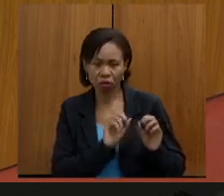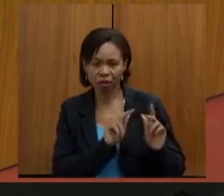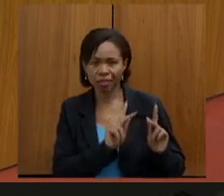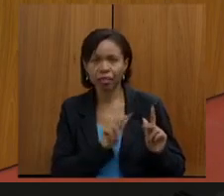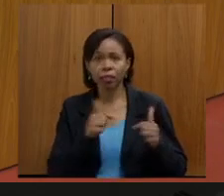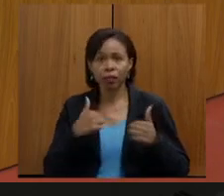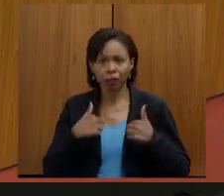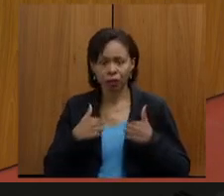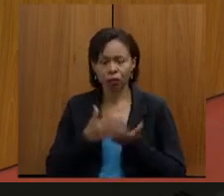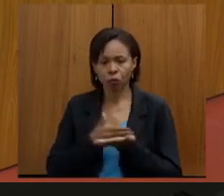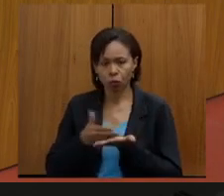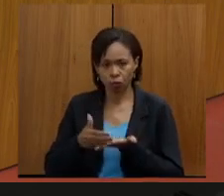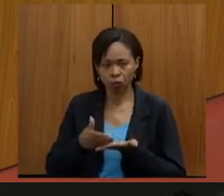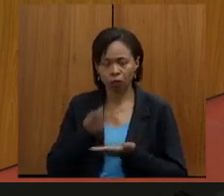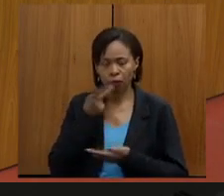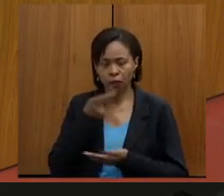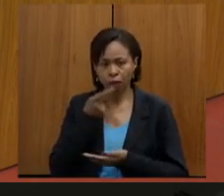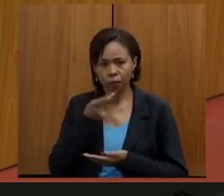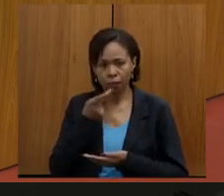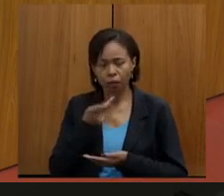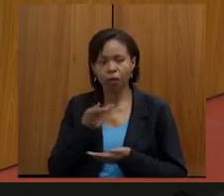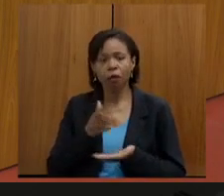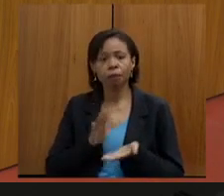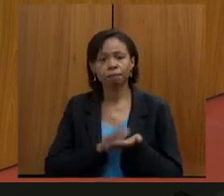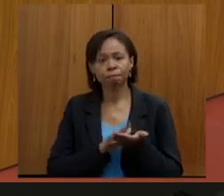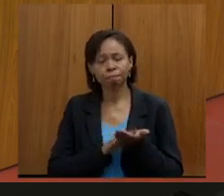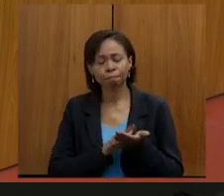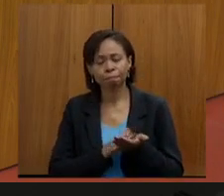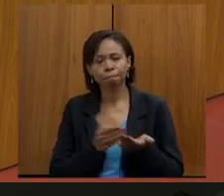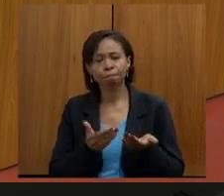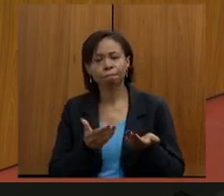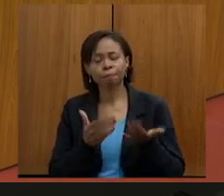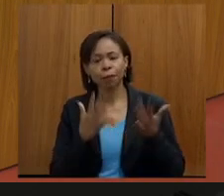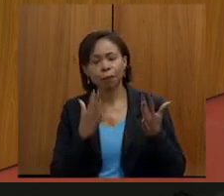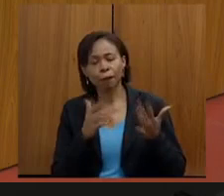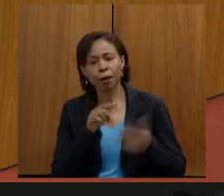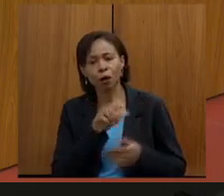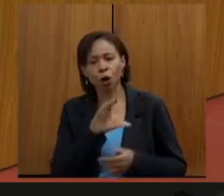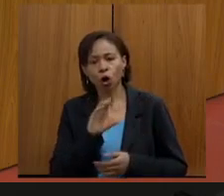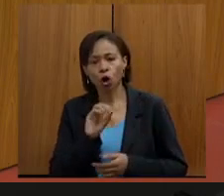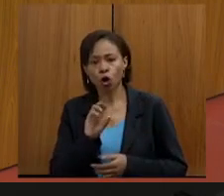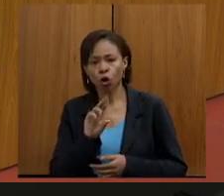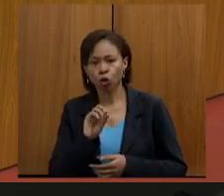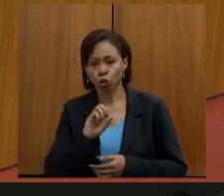tava falando eu queria saudar o Coronel Rodrigo esse